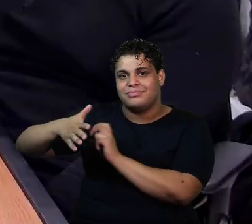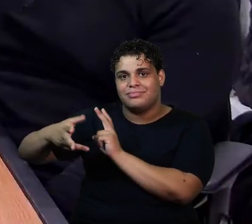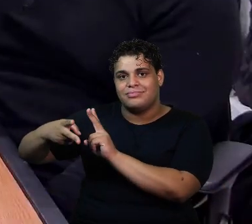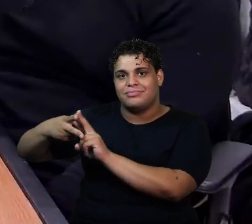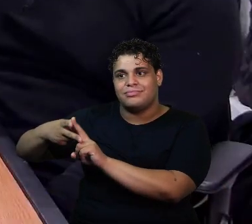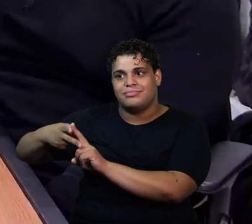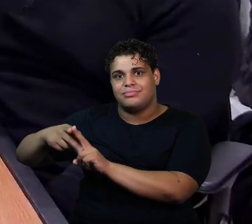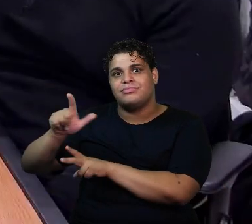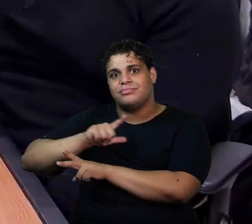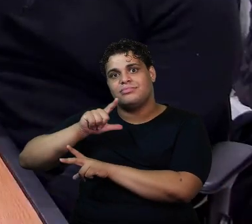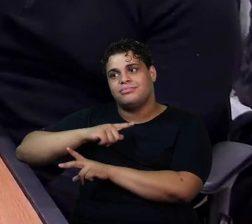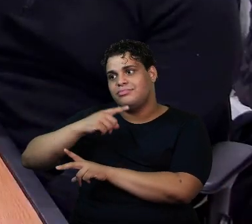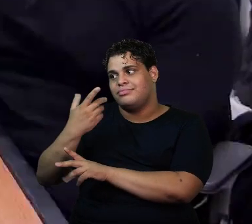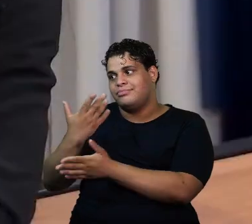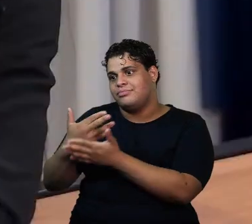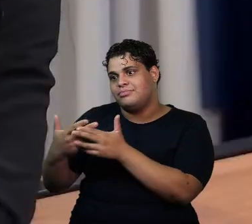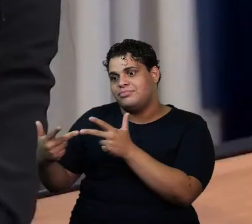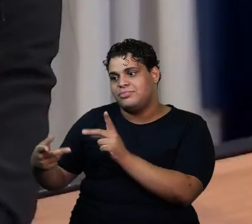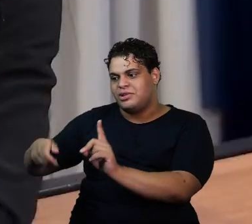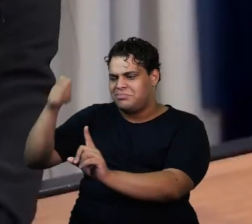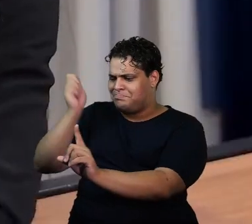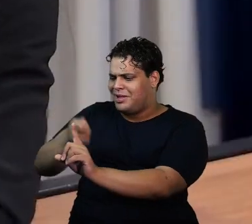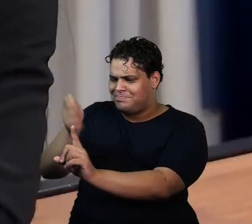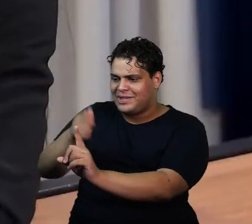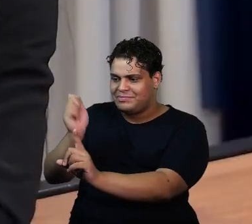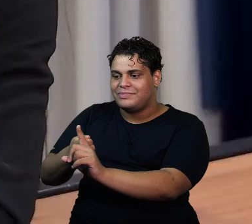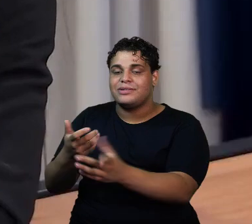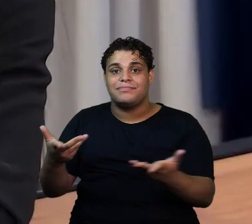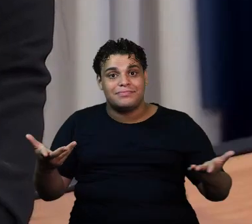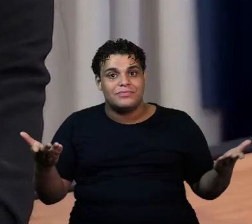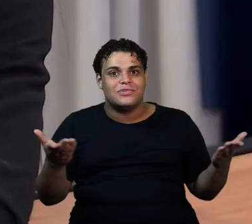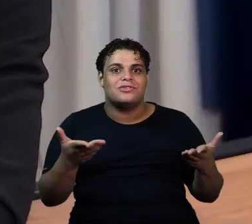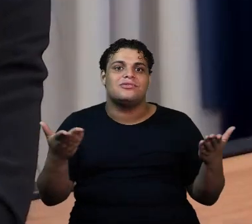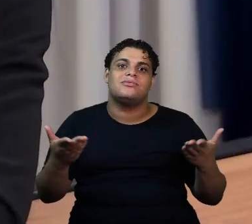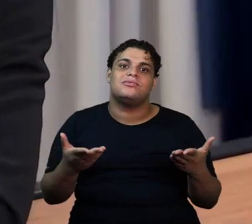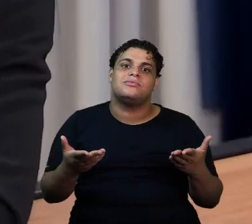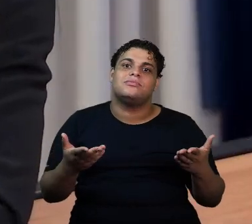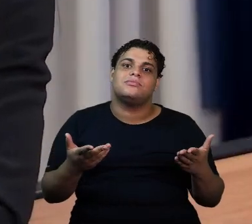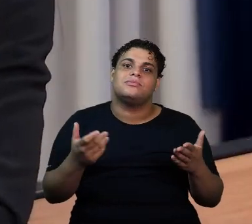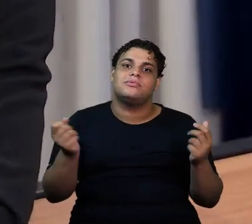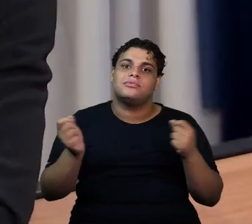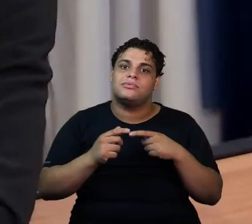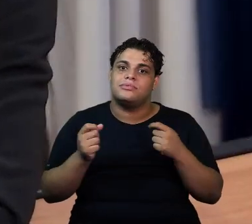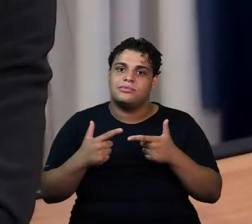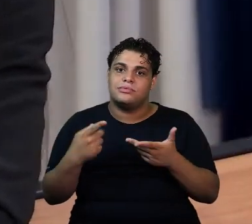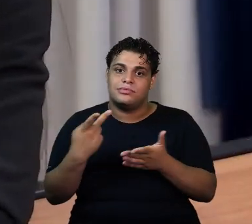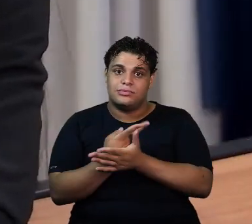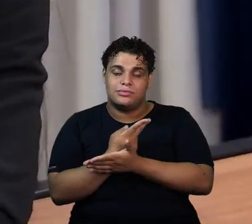são escravizados, né? Nós estamos falando hoje, as guerras acontecendo no mundo, né? Nós estamos falando aí de Ucrânia,